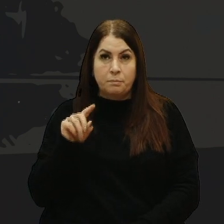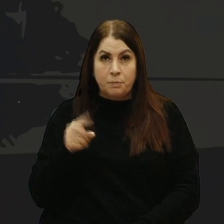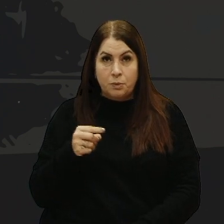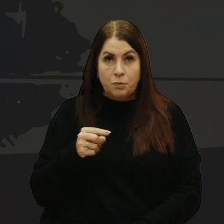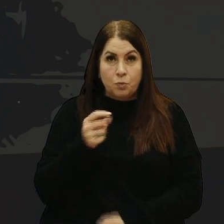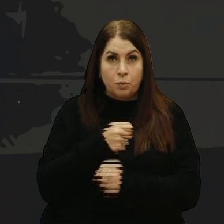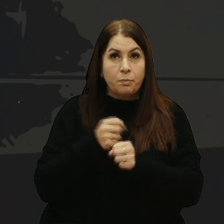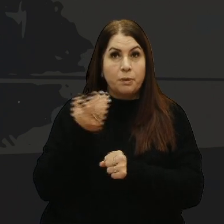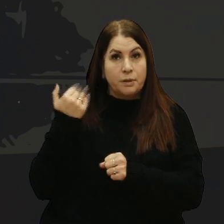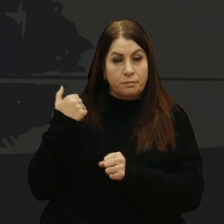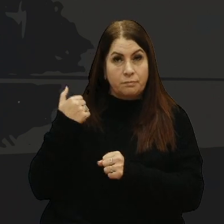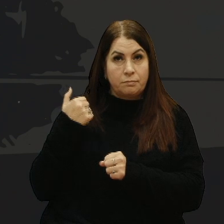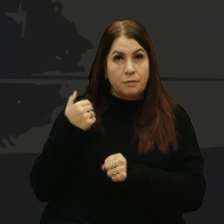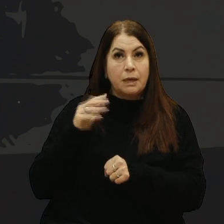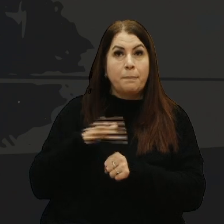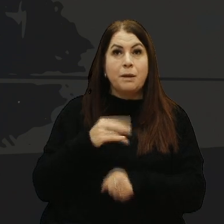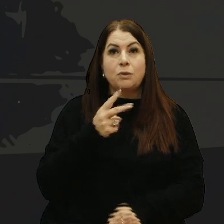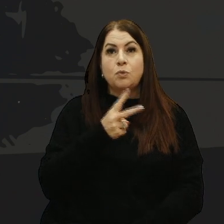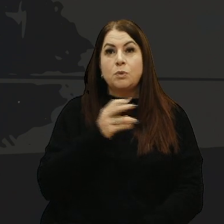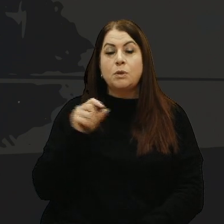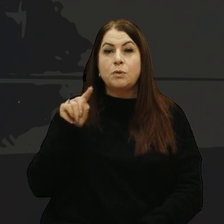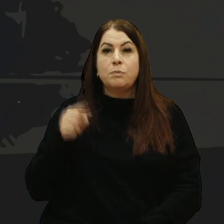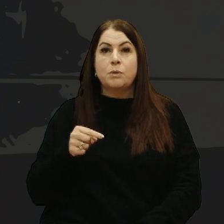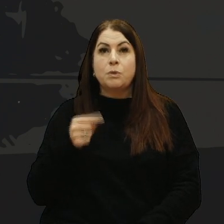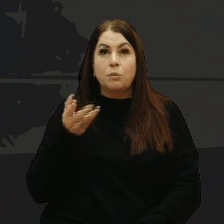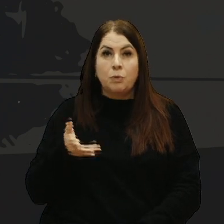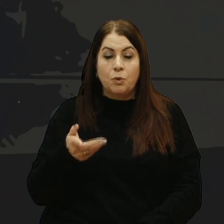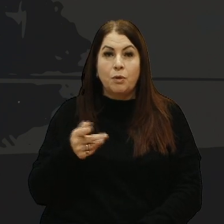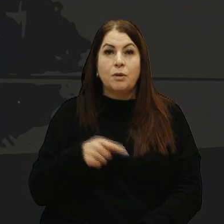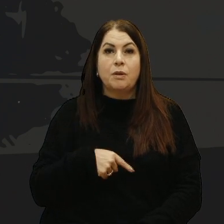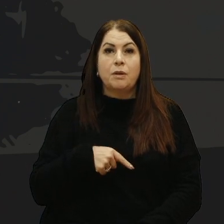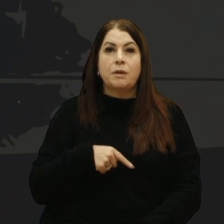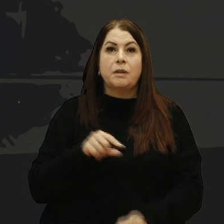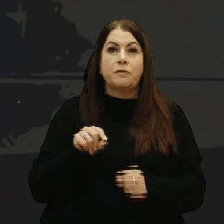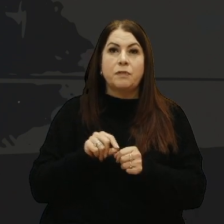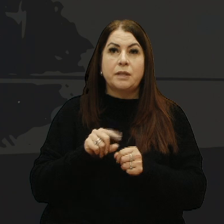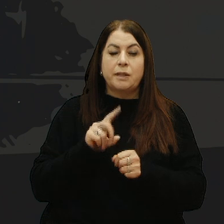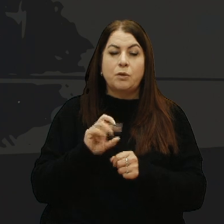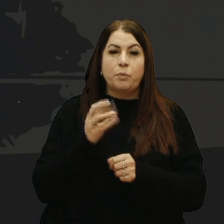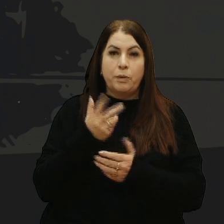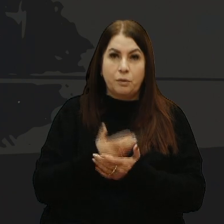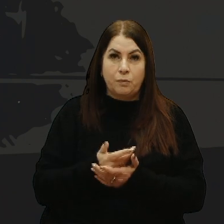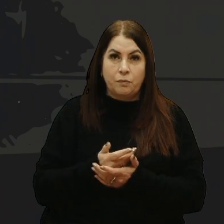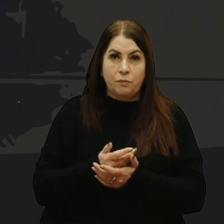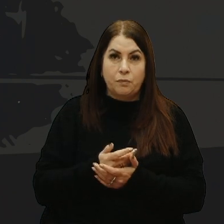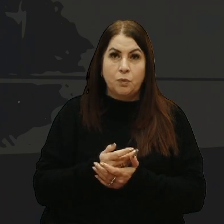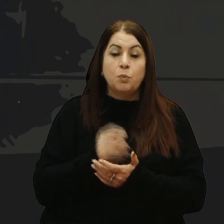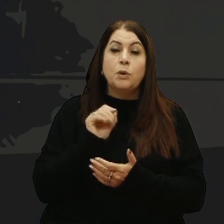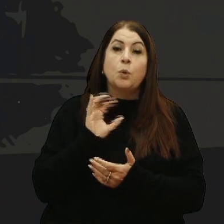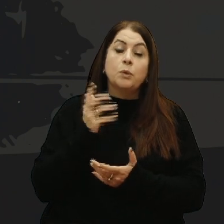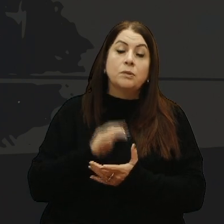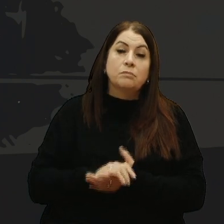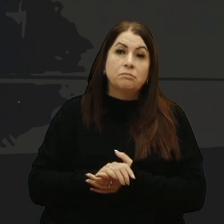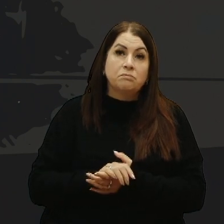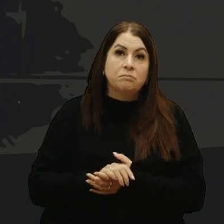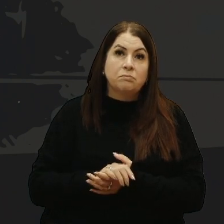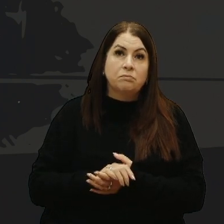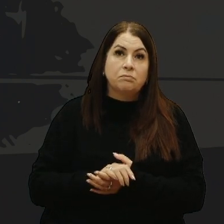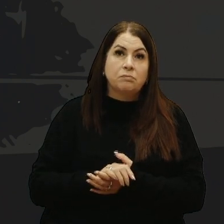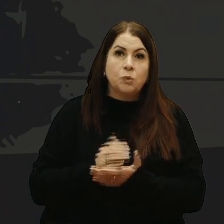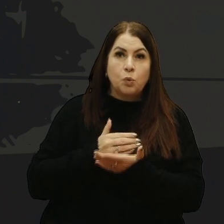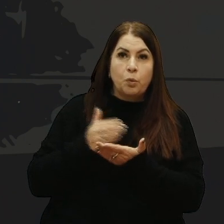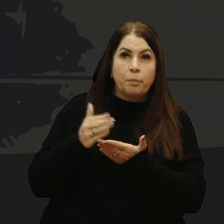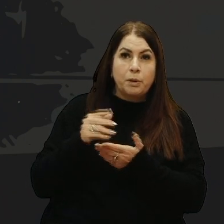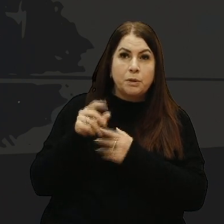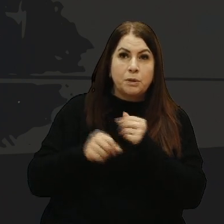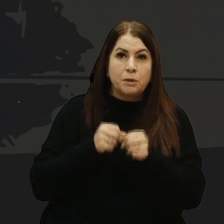ano passado e mais 200.000 agora que completaram 1 milhão. O que aconteceu? No início